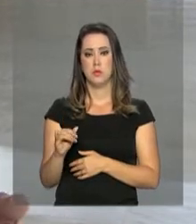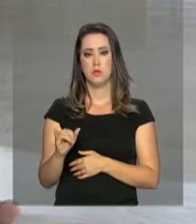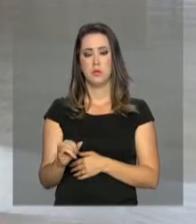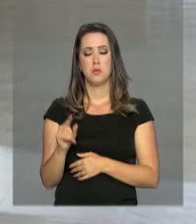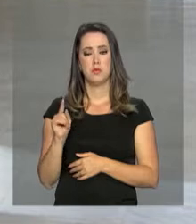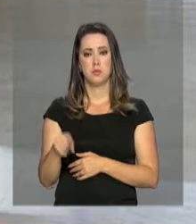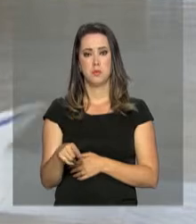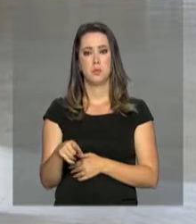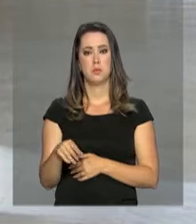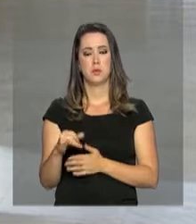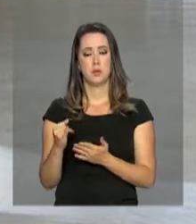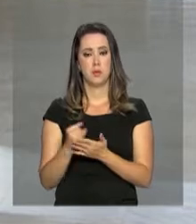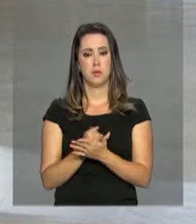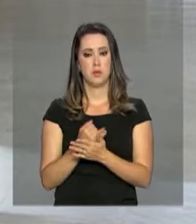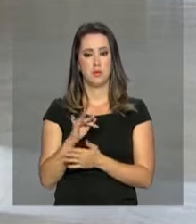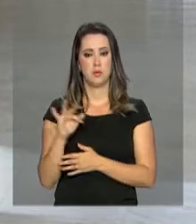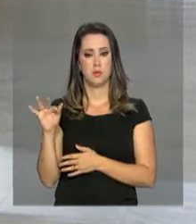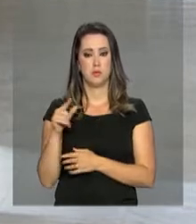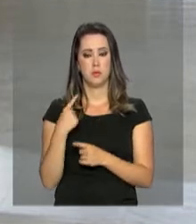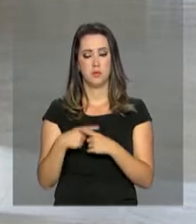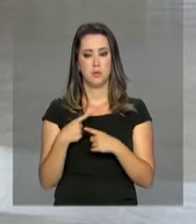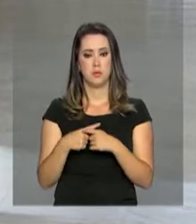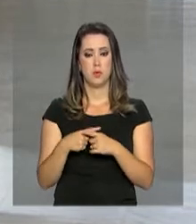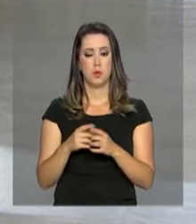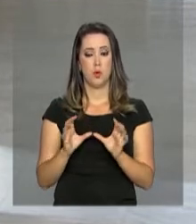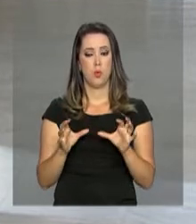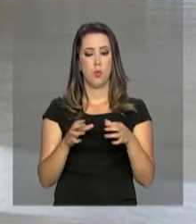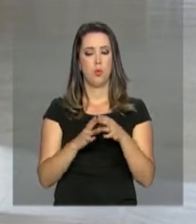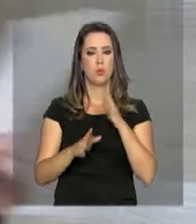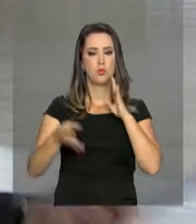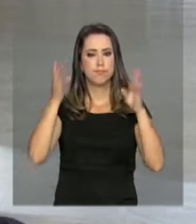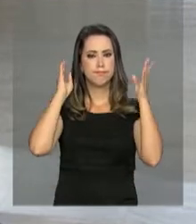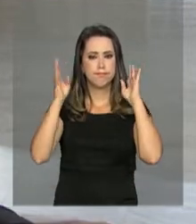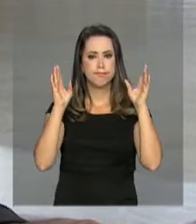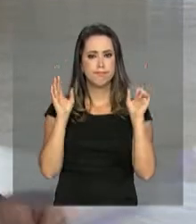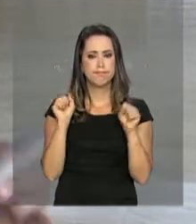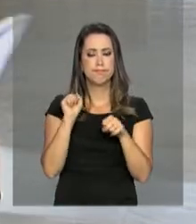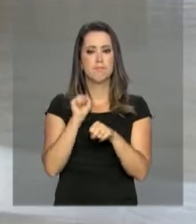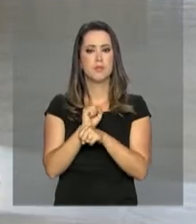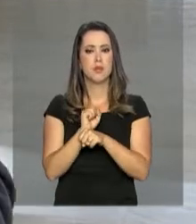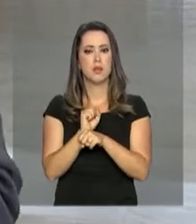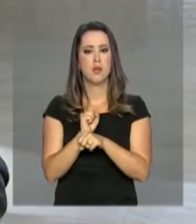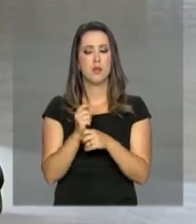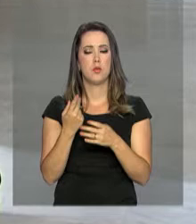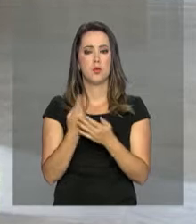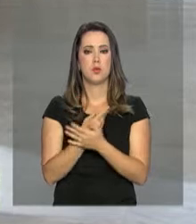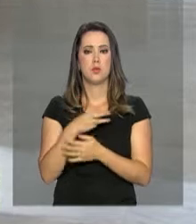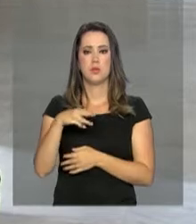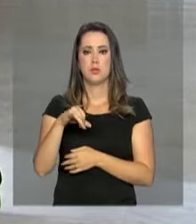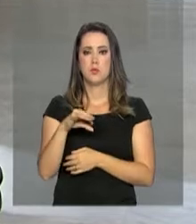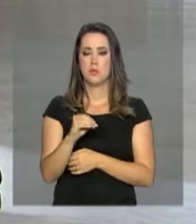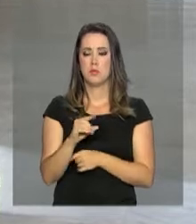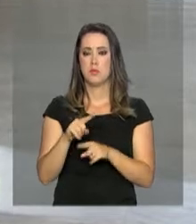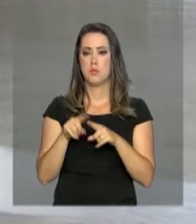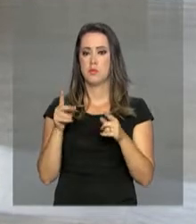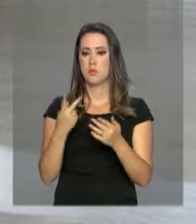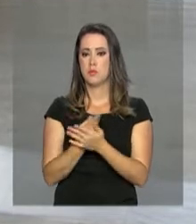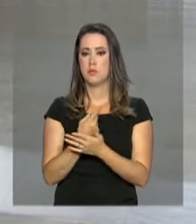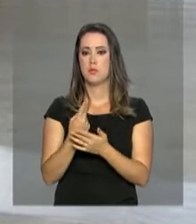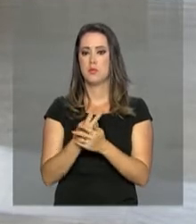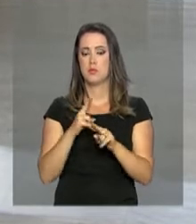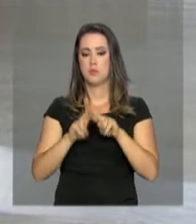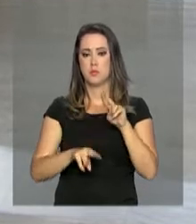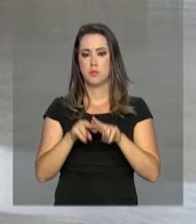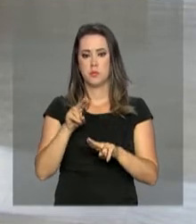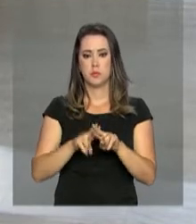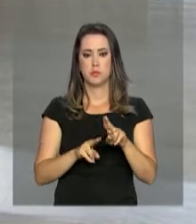federal, decorreu da paralisação dos caminhoneiros, que ocorreu em maio, mas repercutiu em junho.